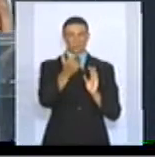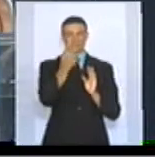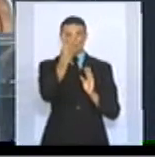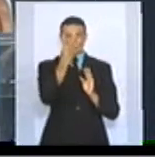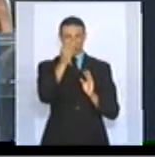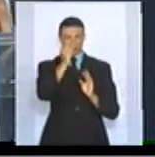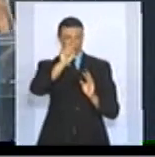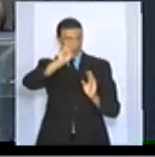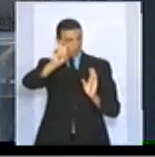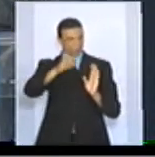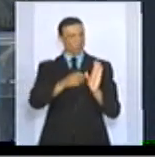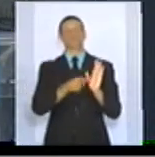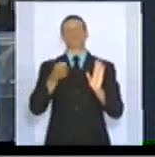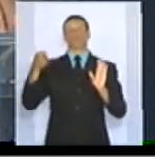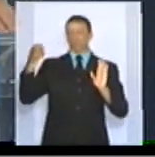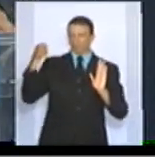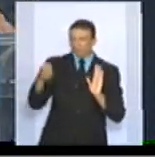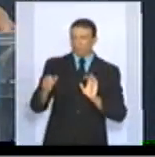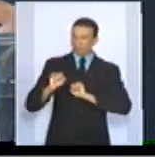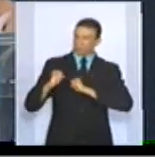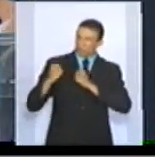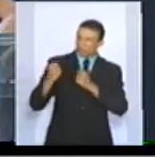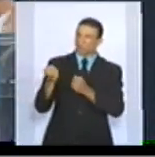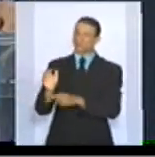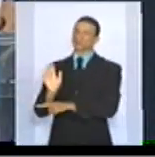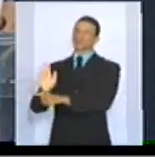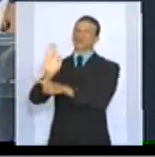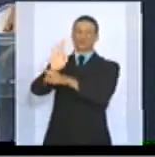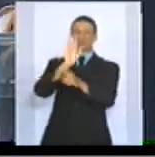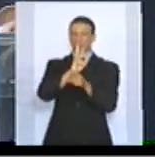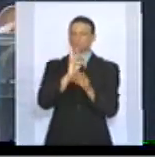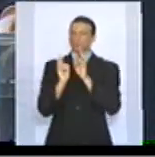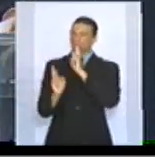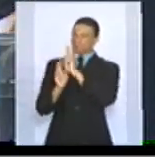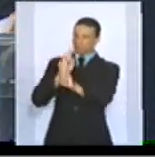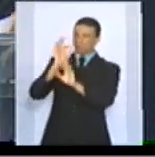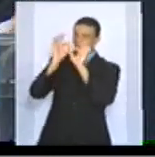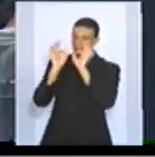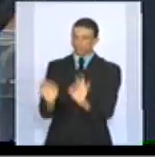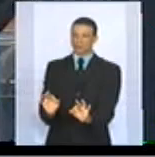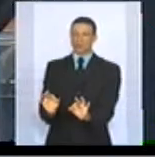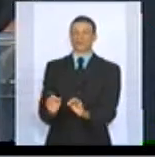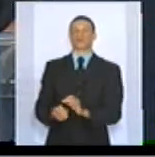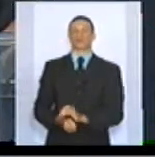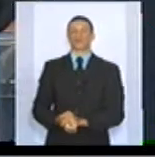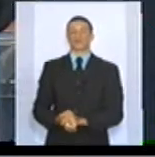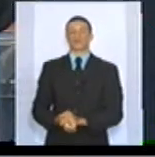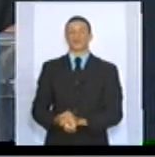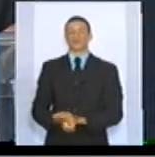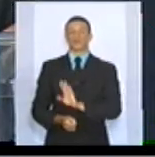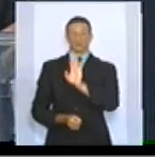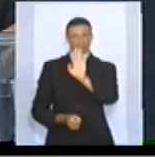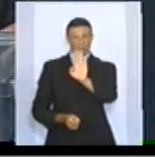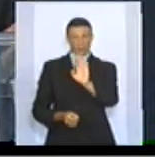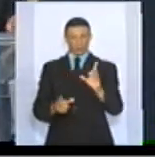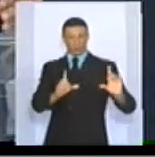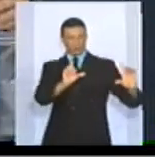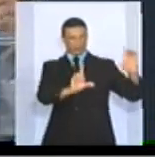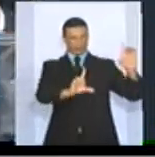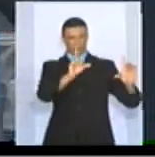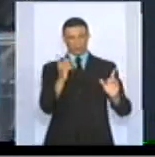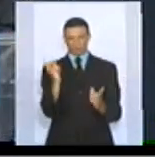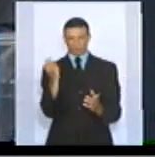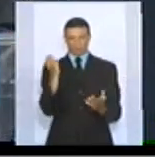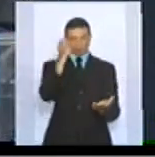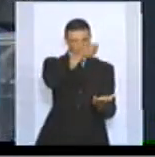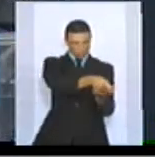procurou enfrentar e para o qual procurou oferecer respostas objetivas. Nesta cadeia da televisão paga,